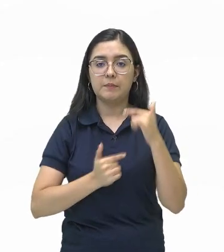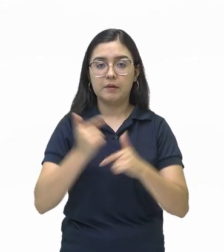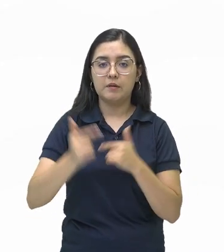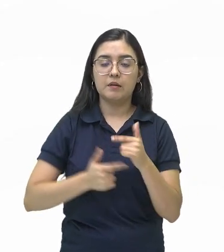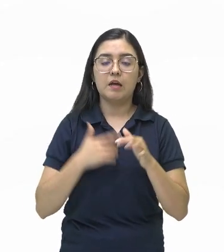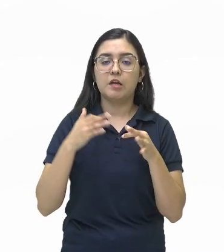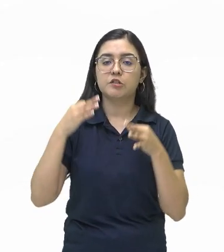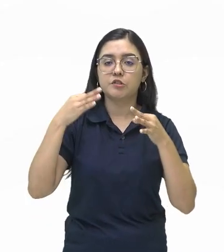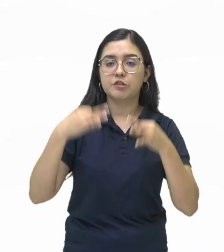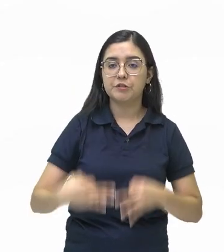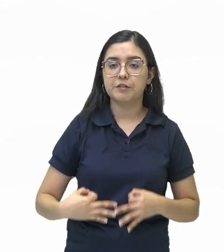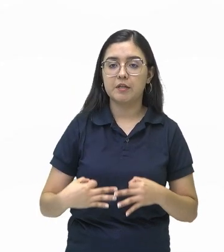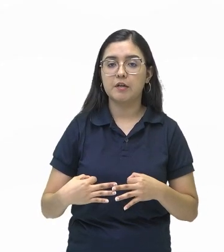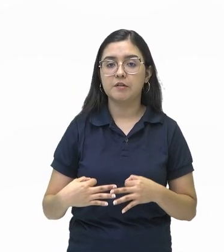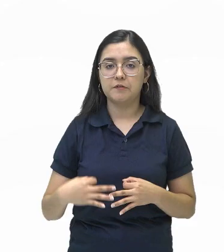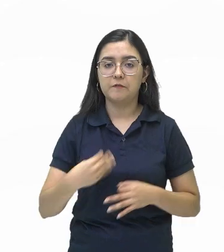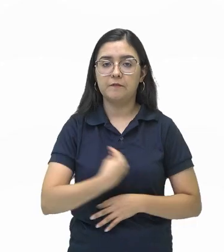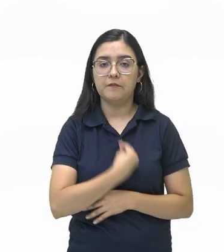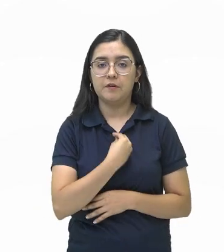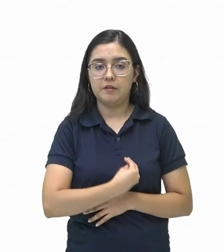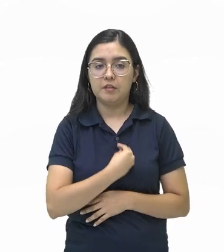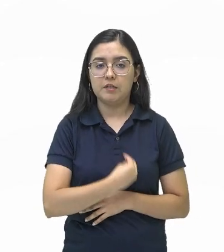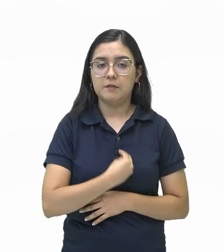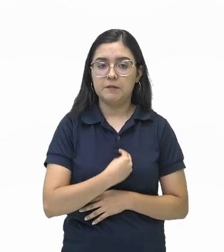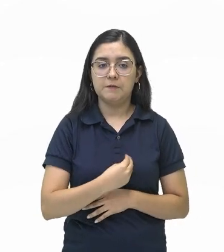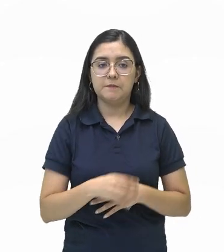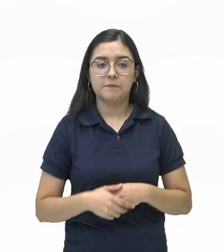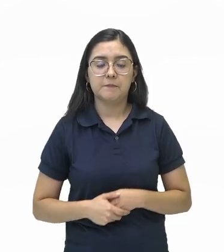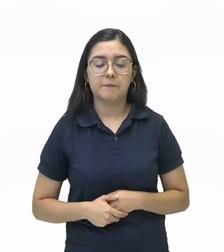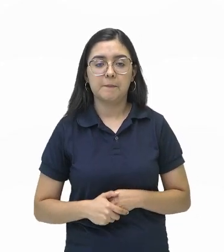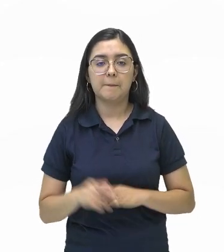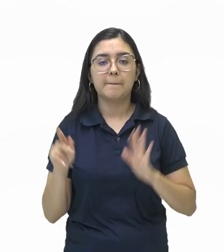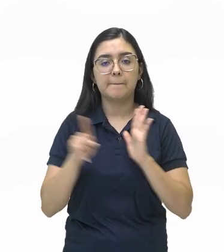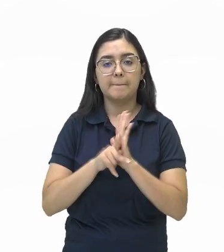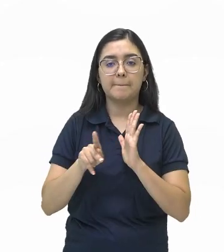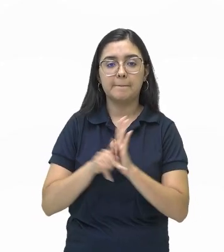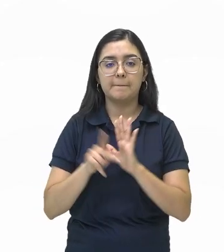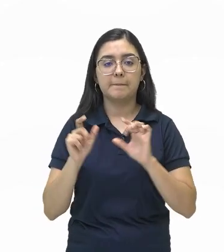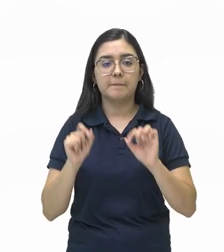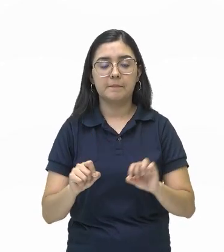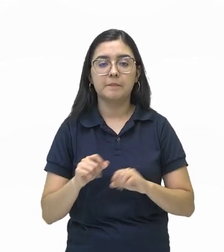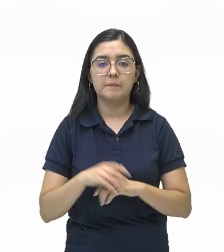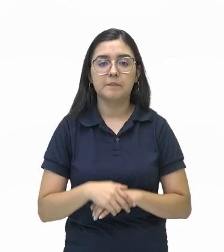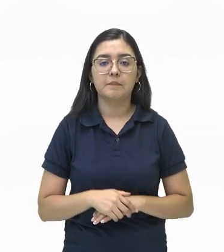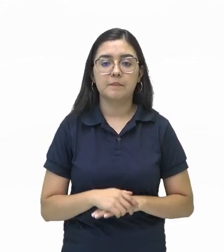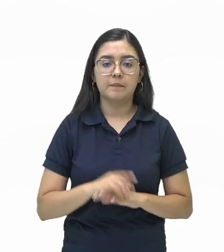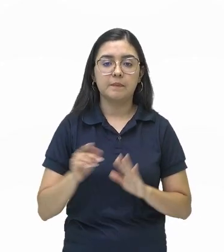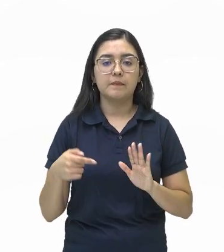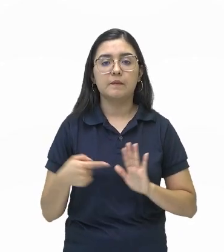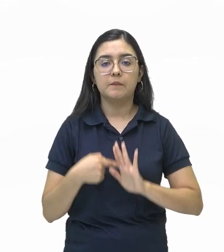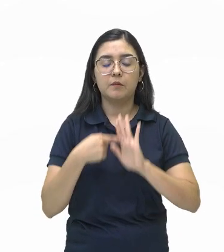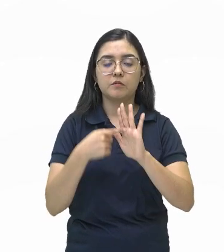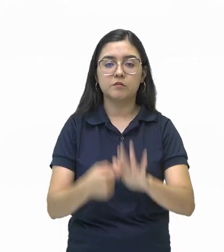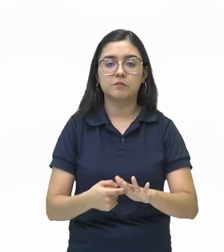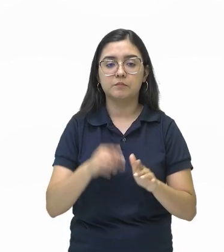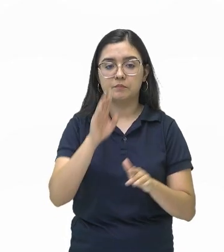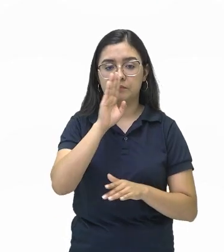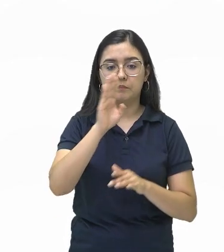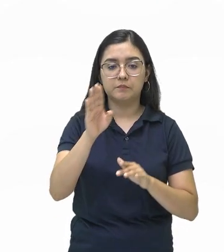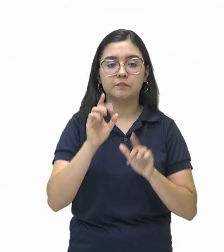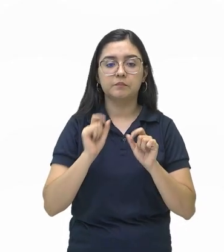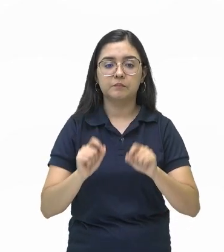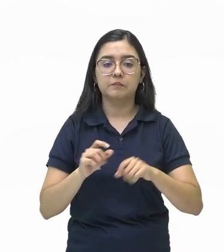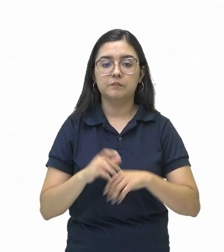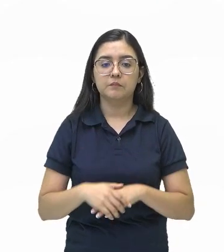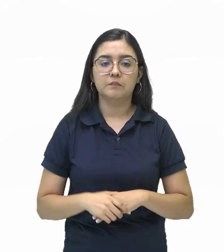a dignidade do trabalho. Então, tá lá, tratado como primazia. Nesse aspecto